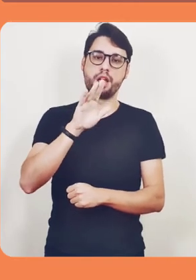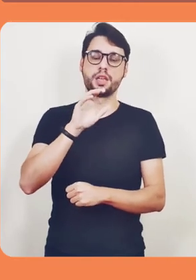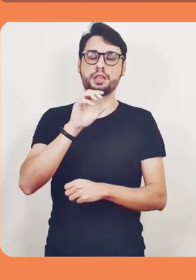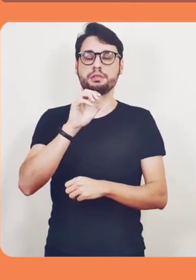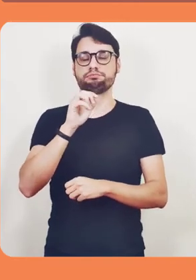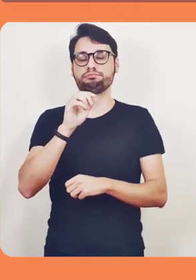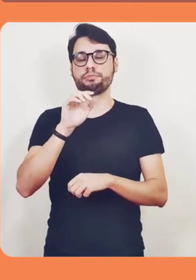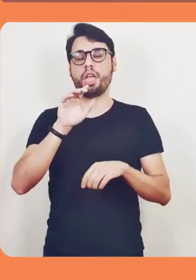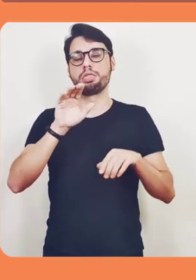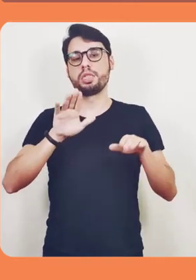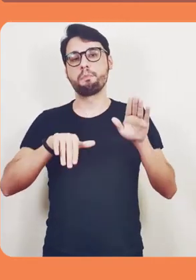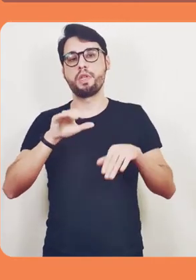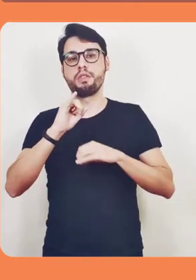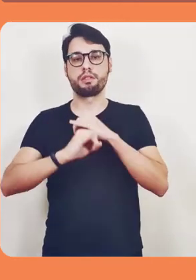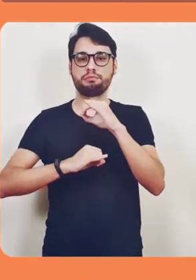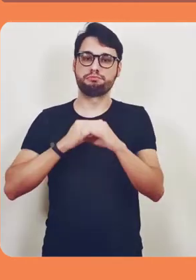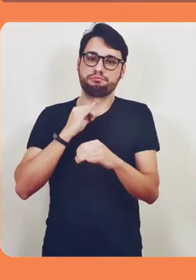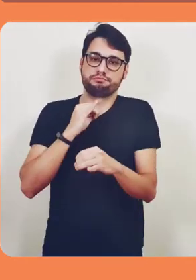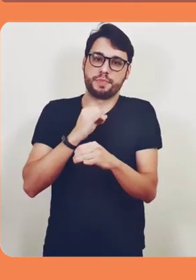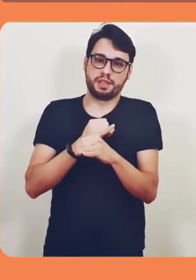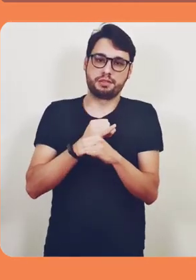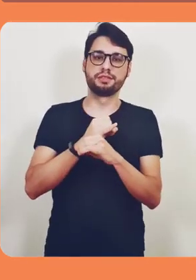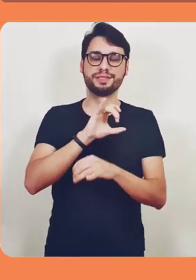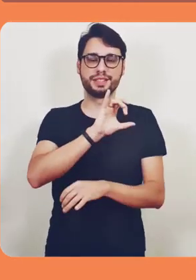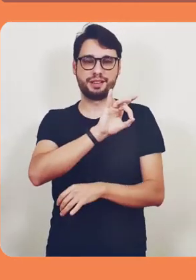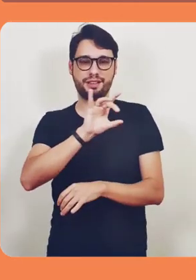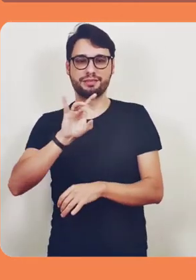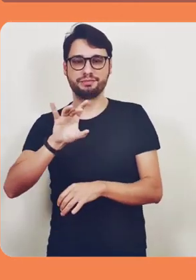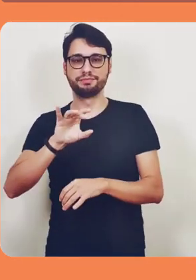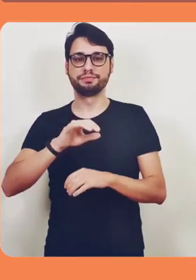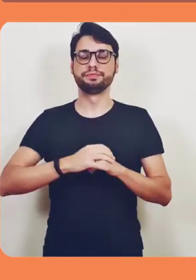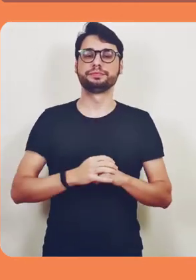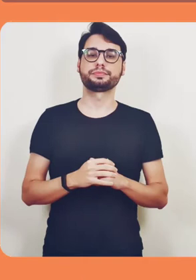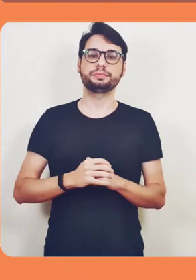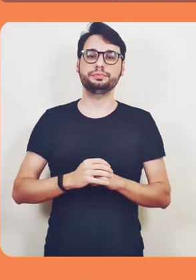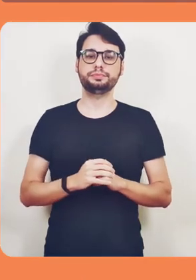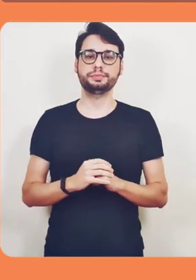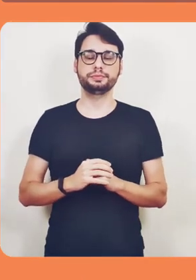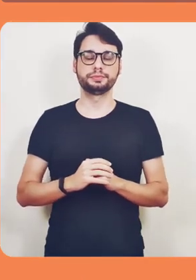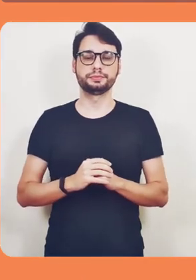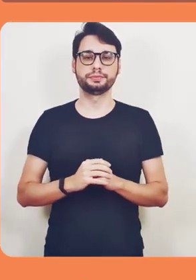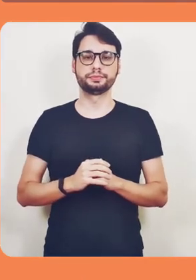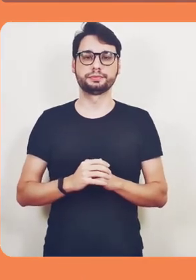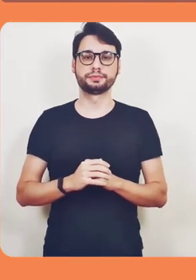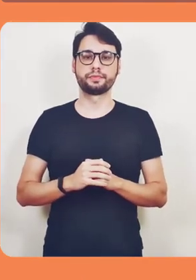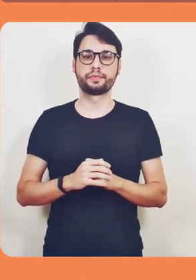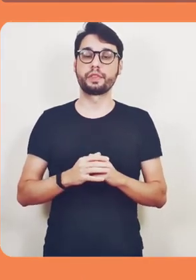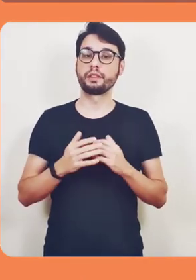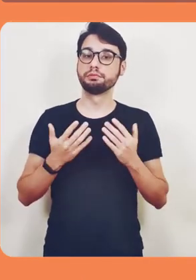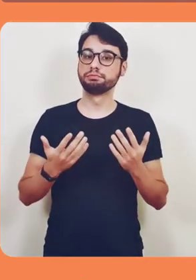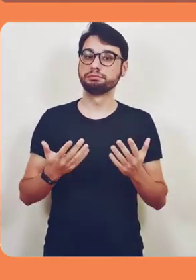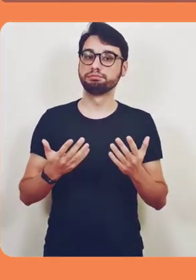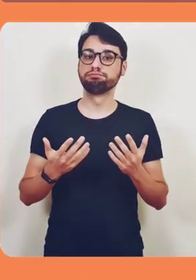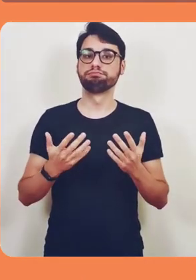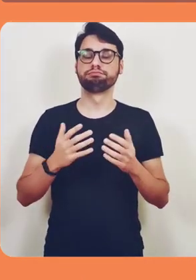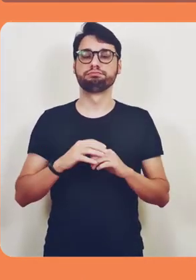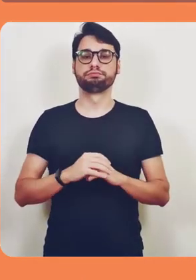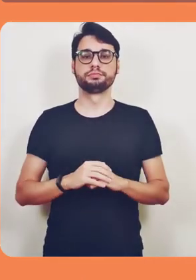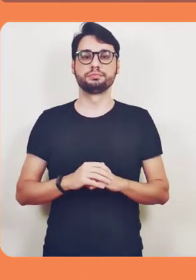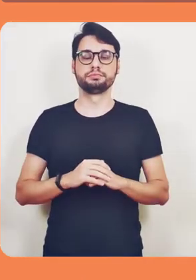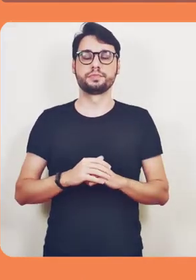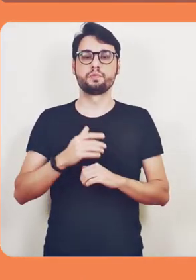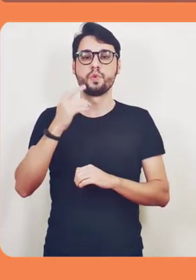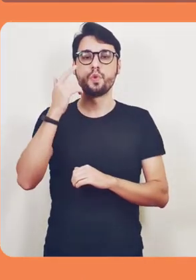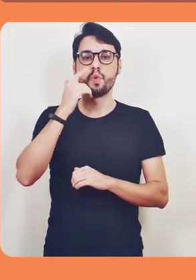se o vídeo foi muito grande você vai demorar bastante você tiver uma internet com